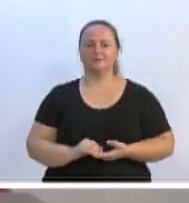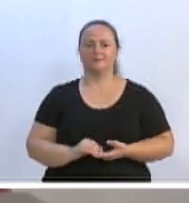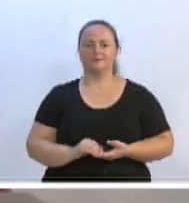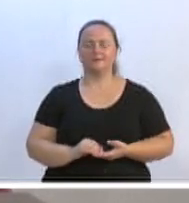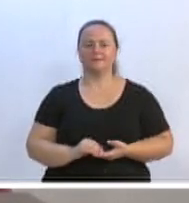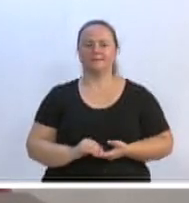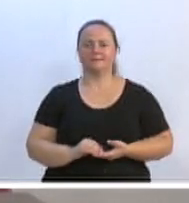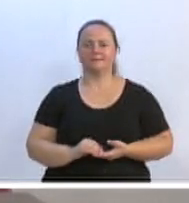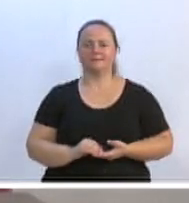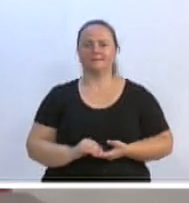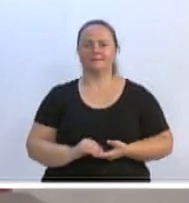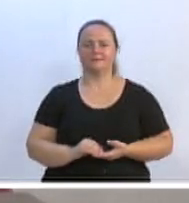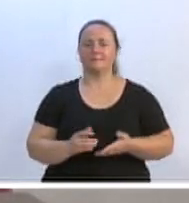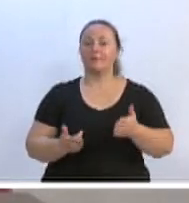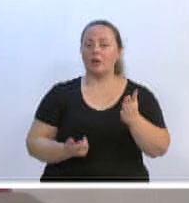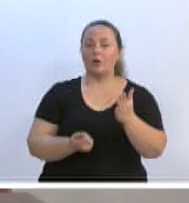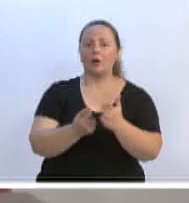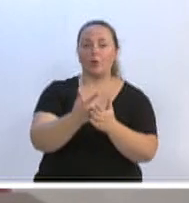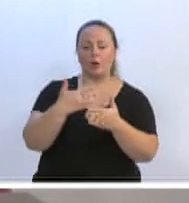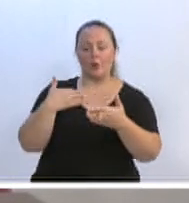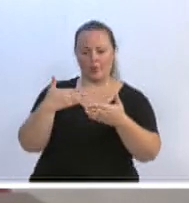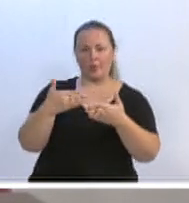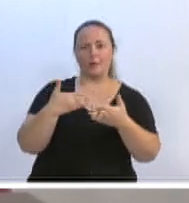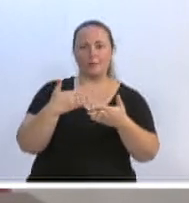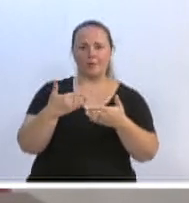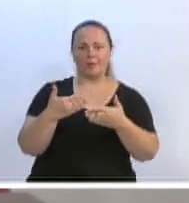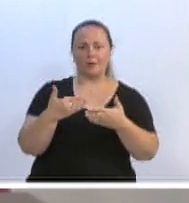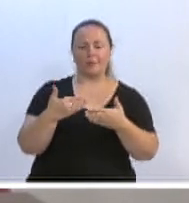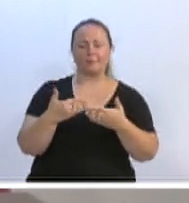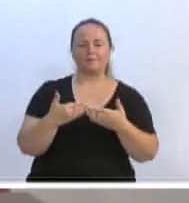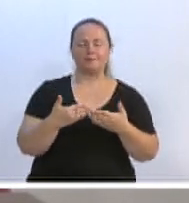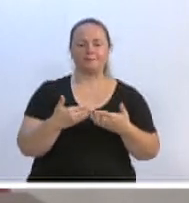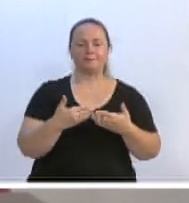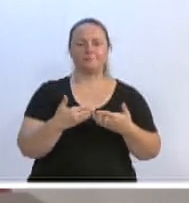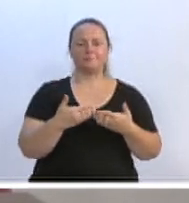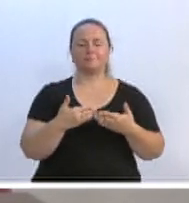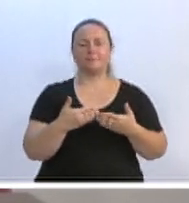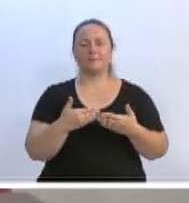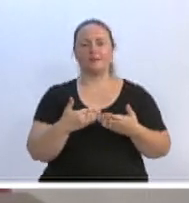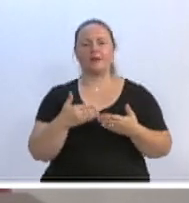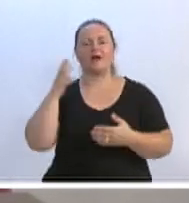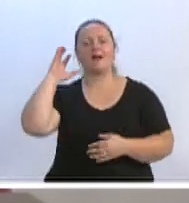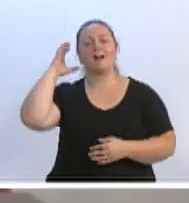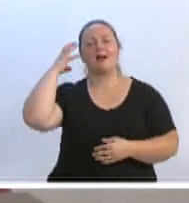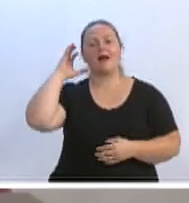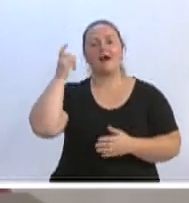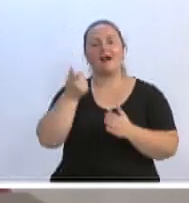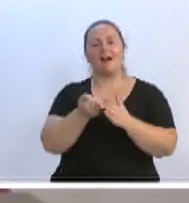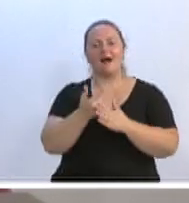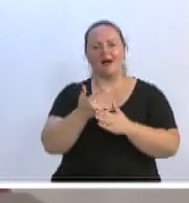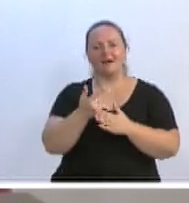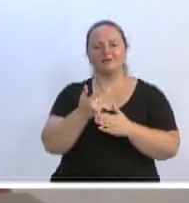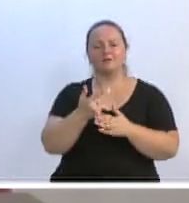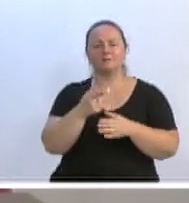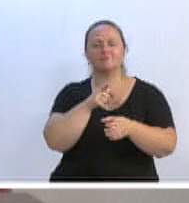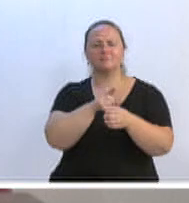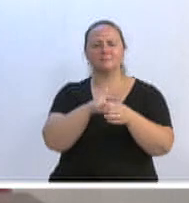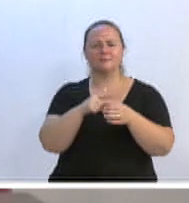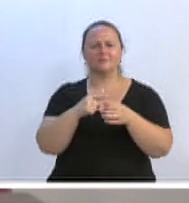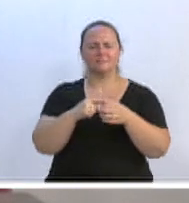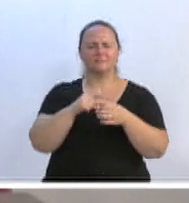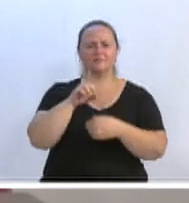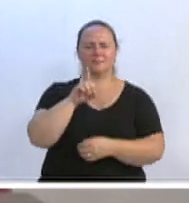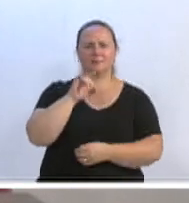Temos adquirido recentemente uma rádio FM na cidade de